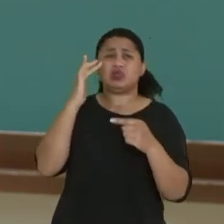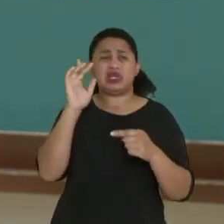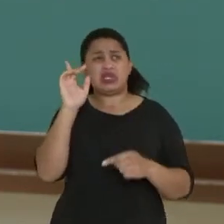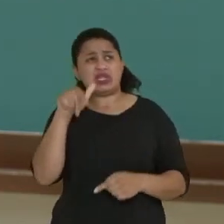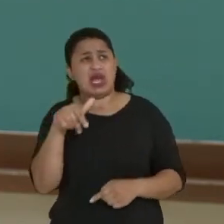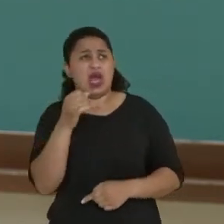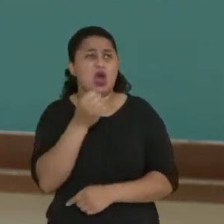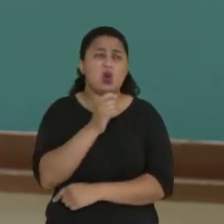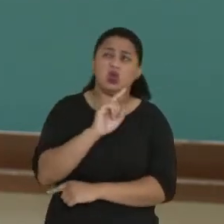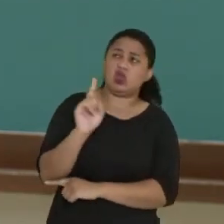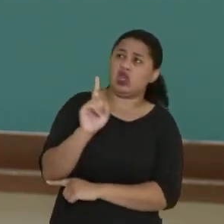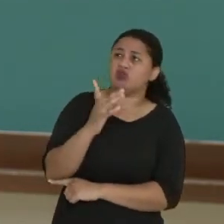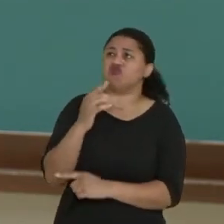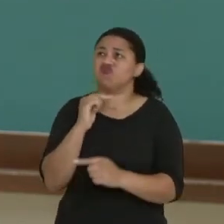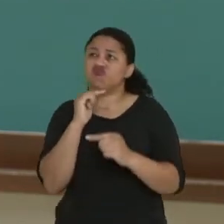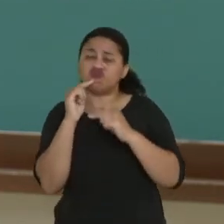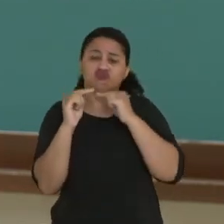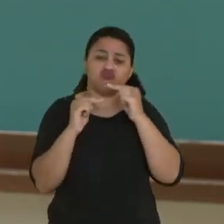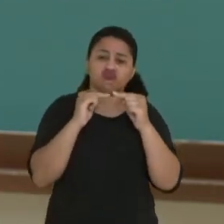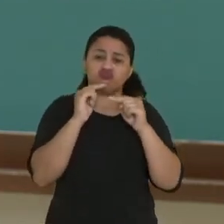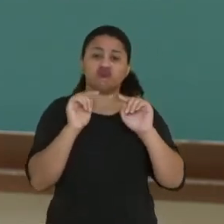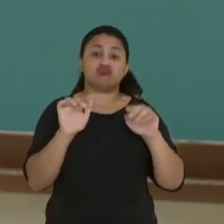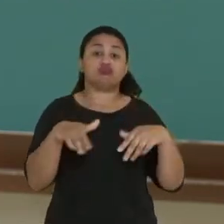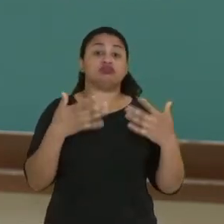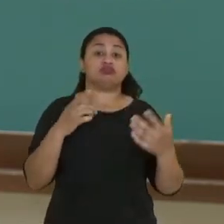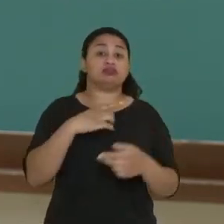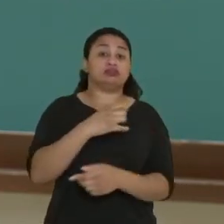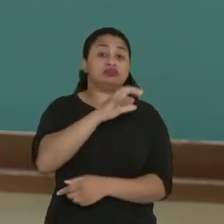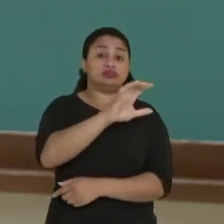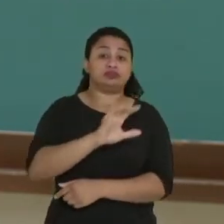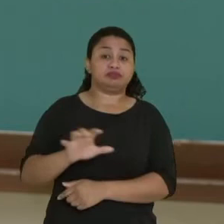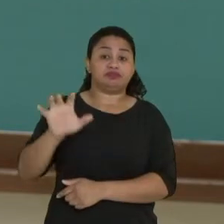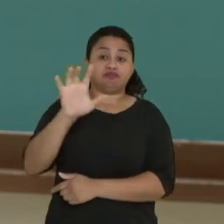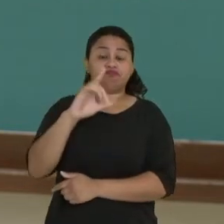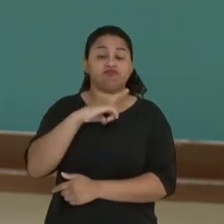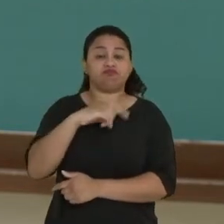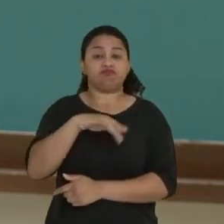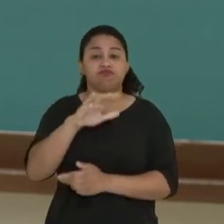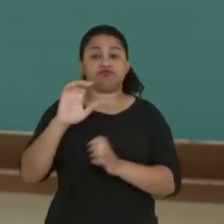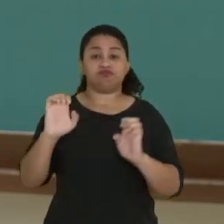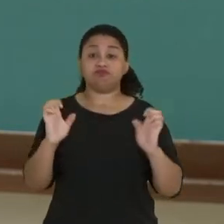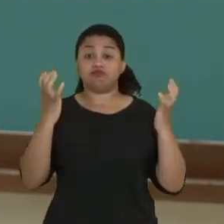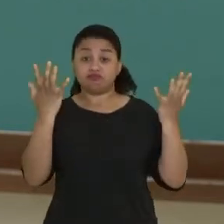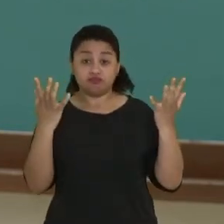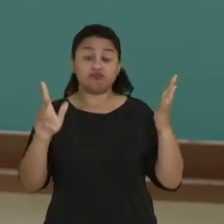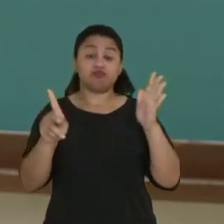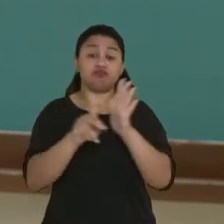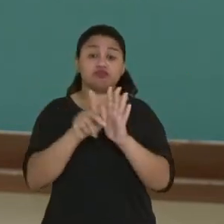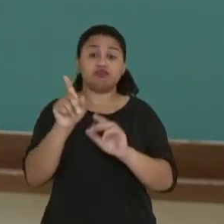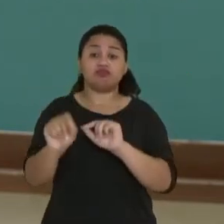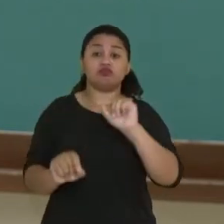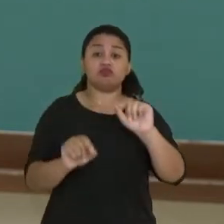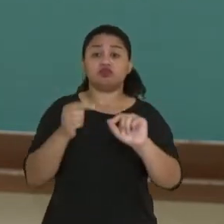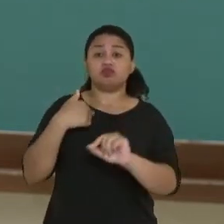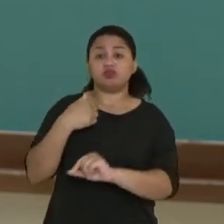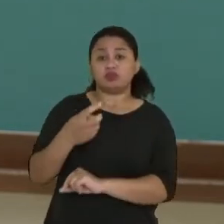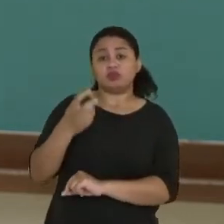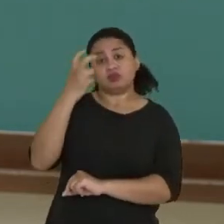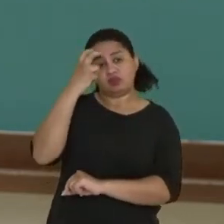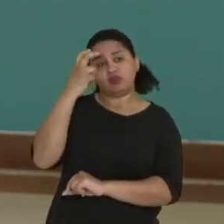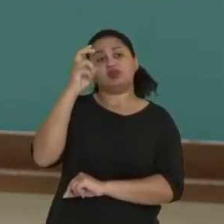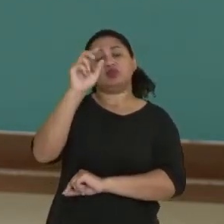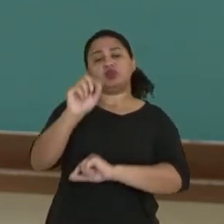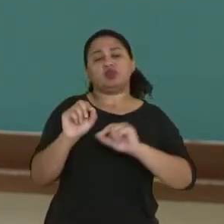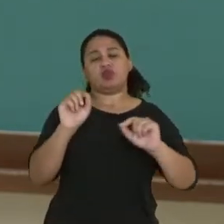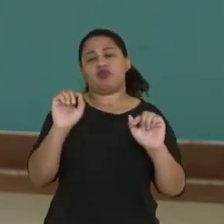não é. Então, algumas regiões têm mais, eventos aí a respeito, então, desse elemento aqui